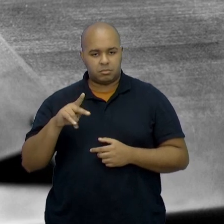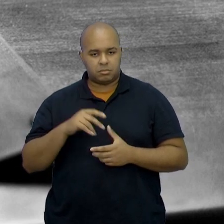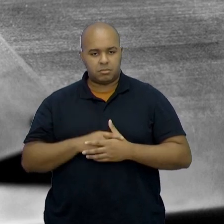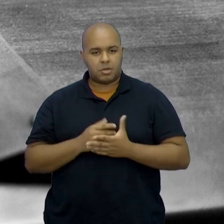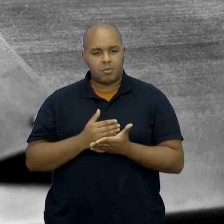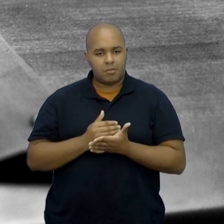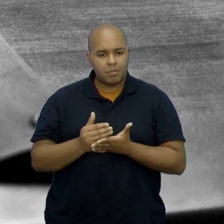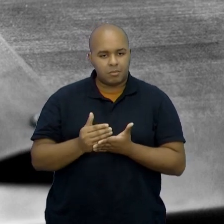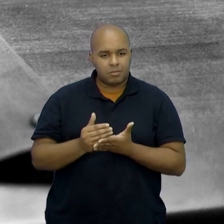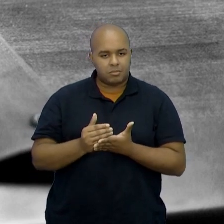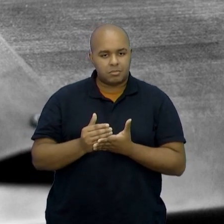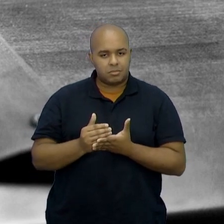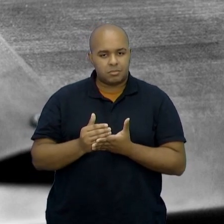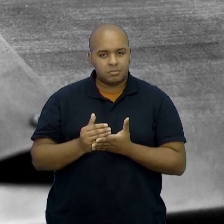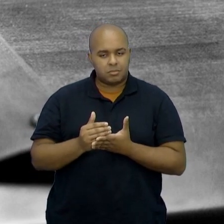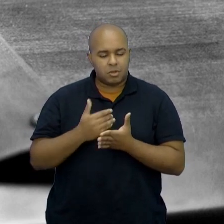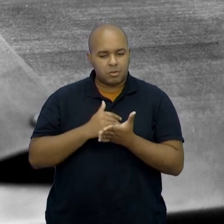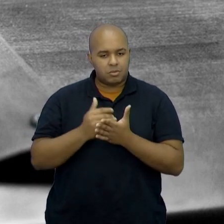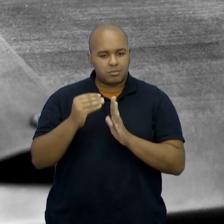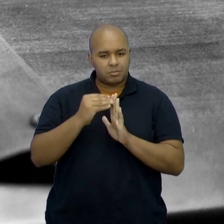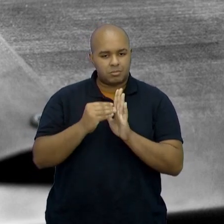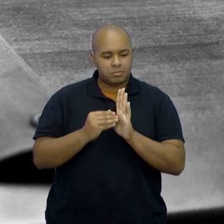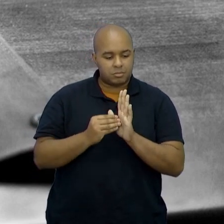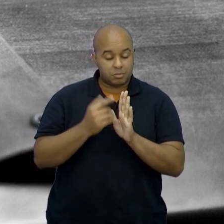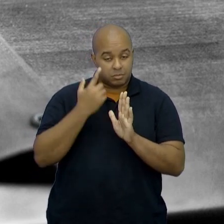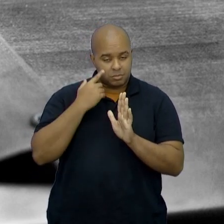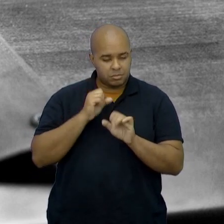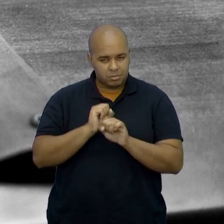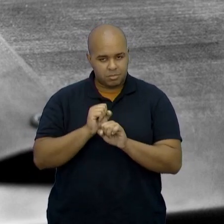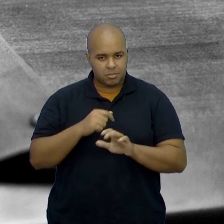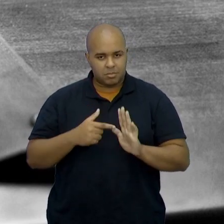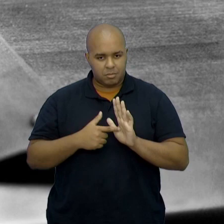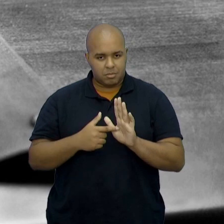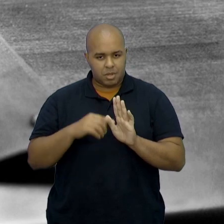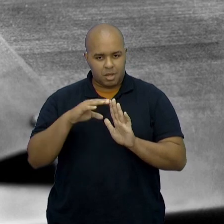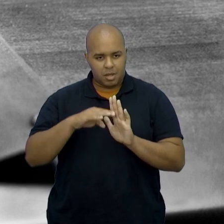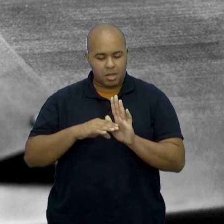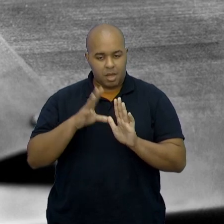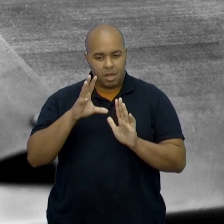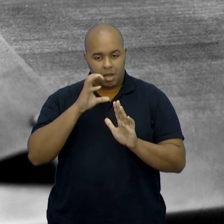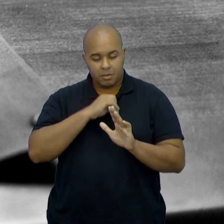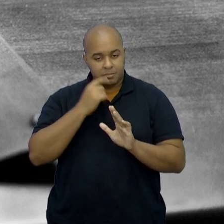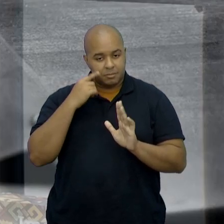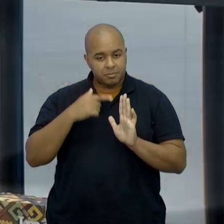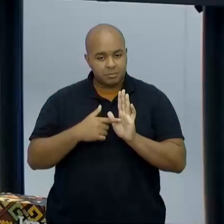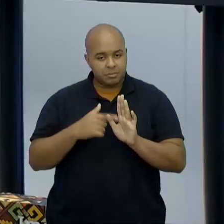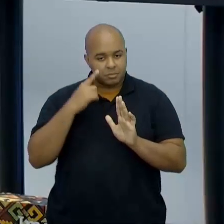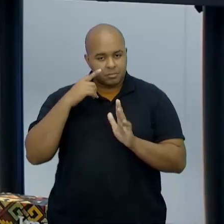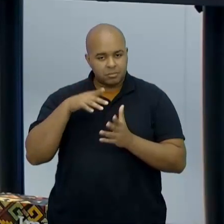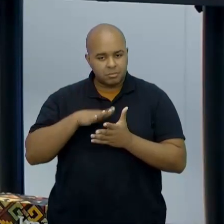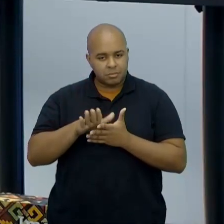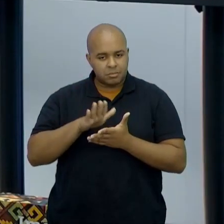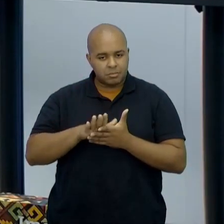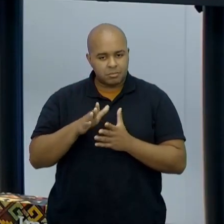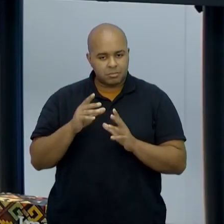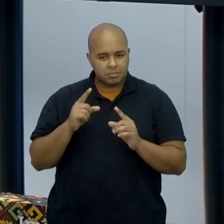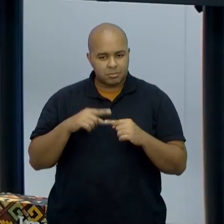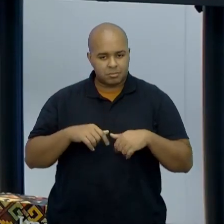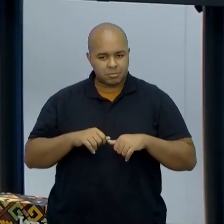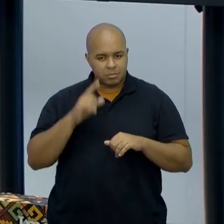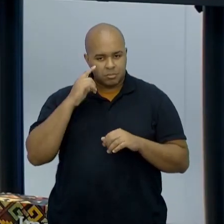com o manual do Imhotep. Deixa eu mostrar o manual aqui. Aqui uma impressão caseira